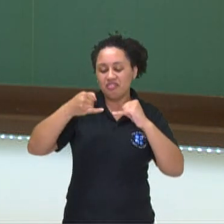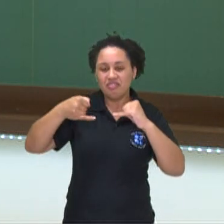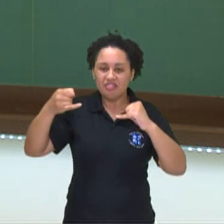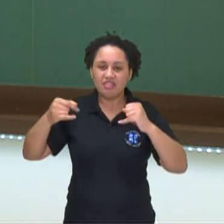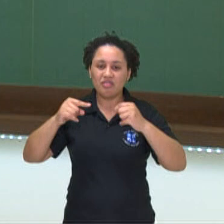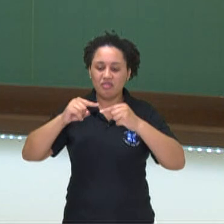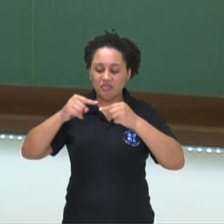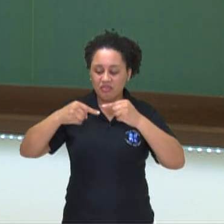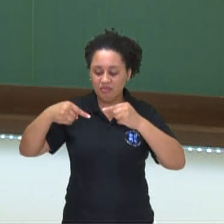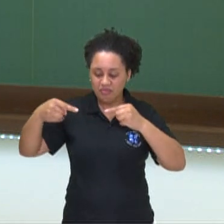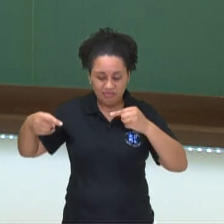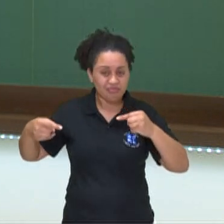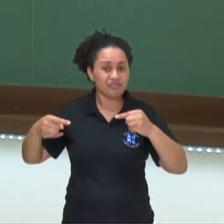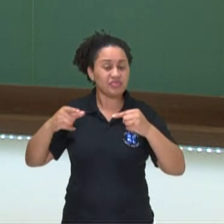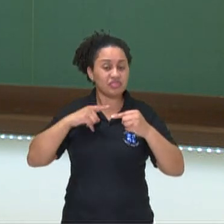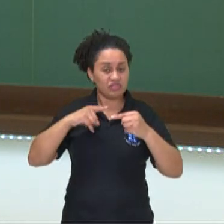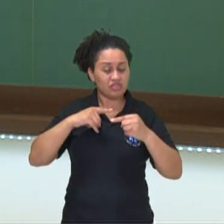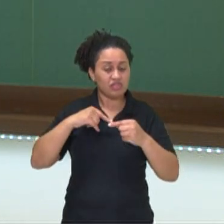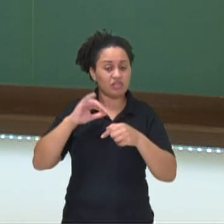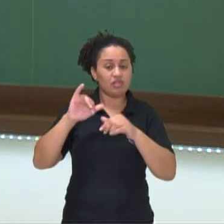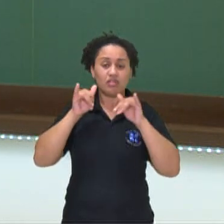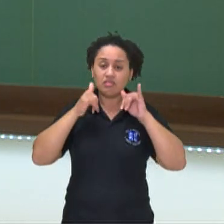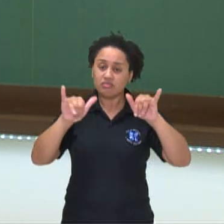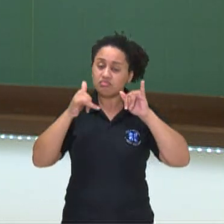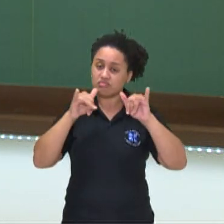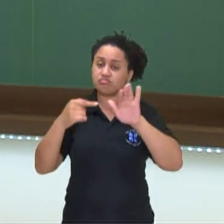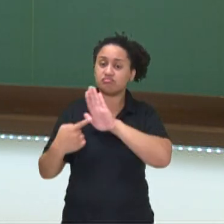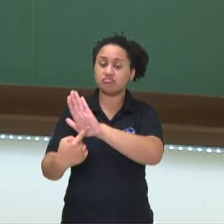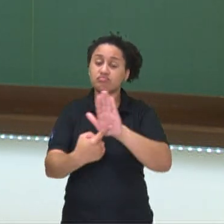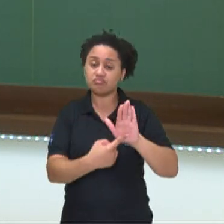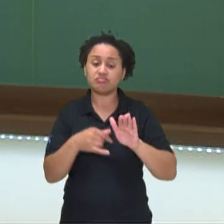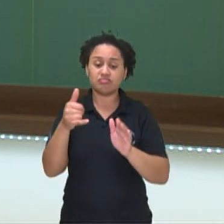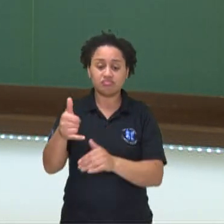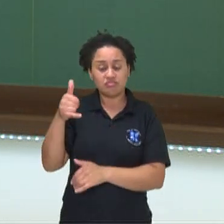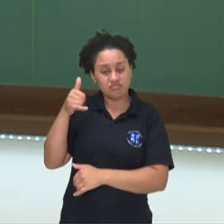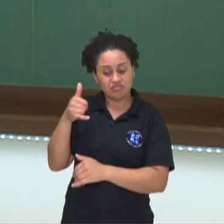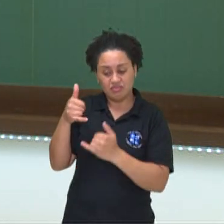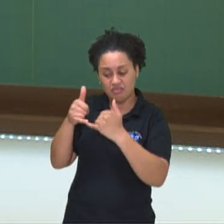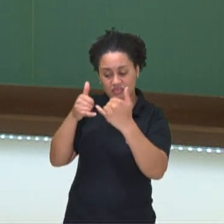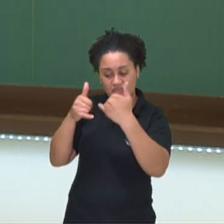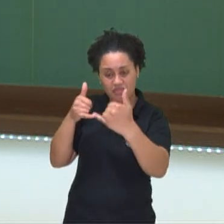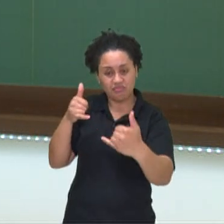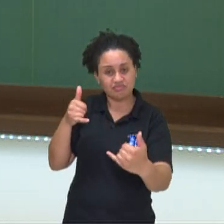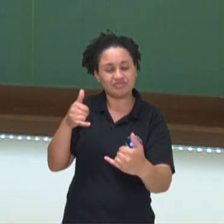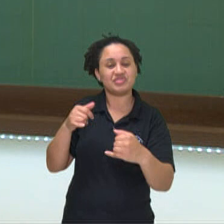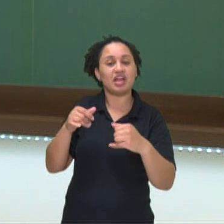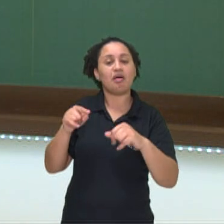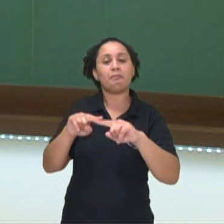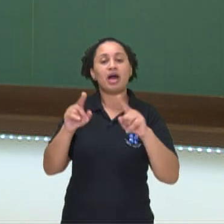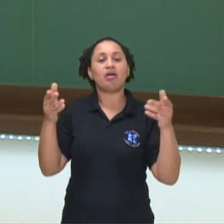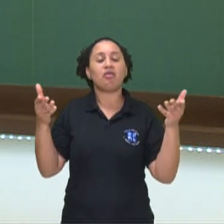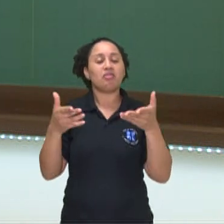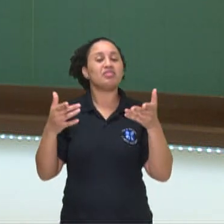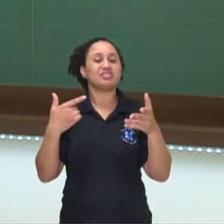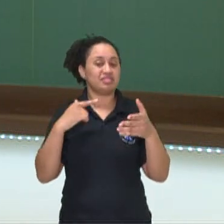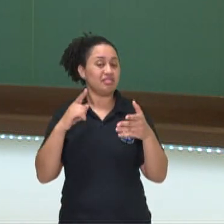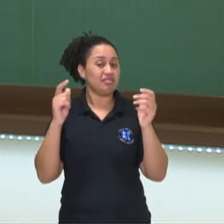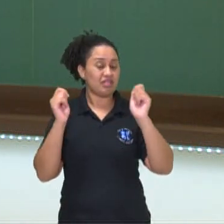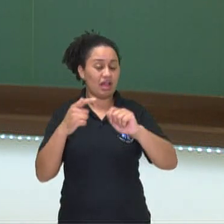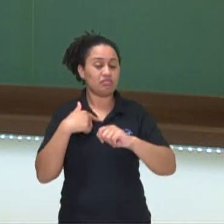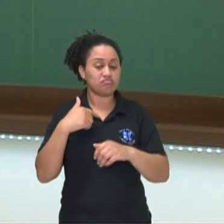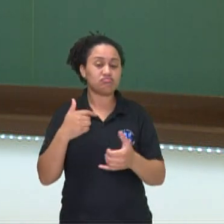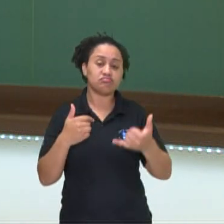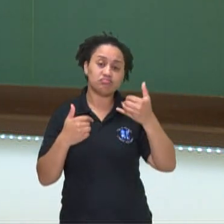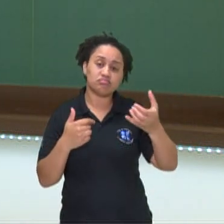havia corrente elétrica que era transmitida por meio dos cabos. Atualmente nós temos a possibilidade, por meio dos